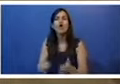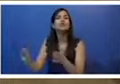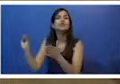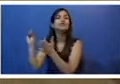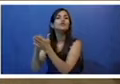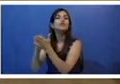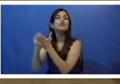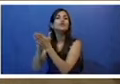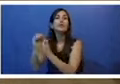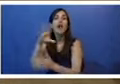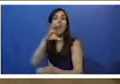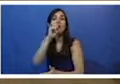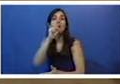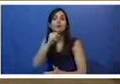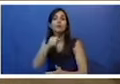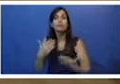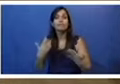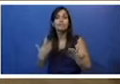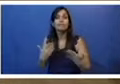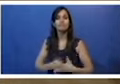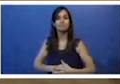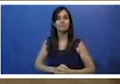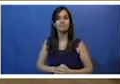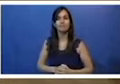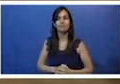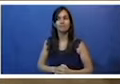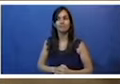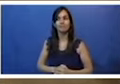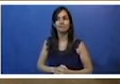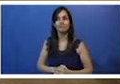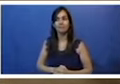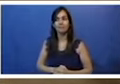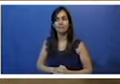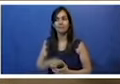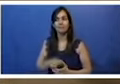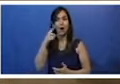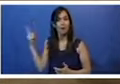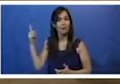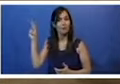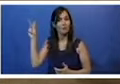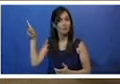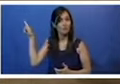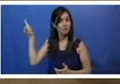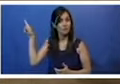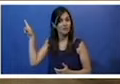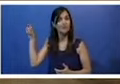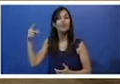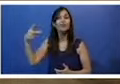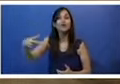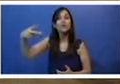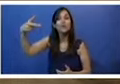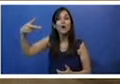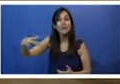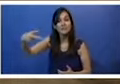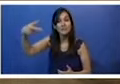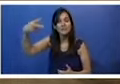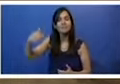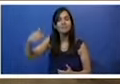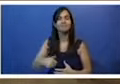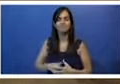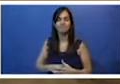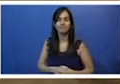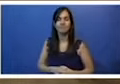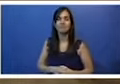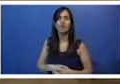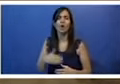eu preciso para formar laranja Olha lá uma duas tá vendo Então eu